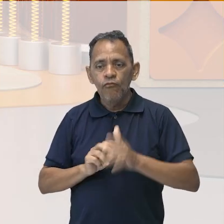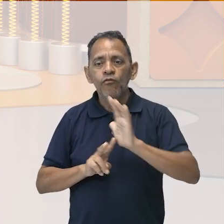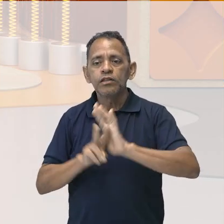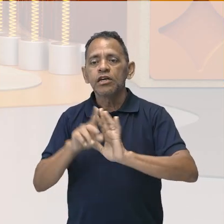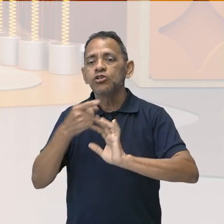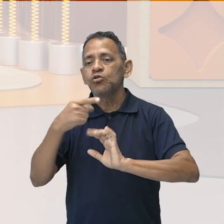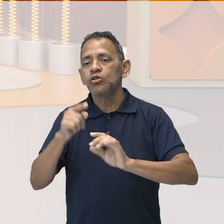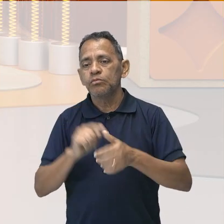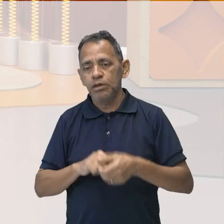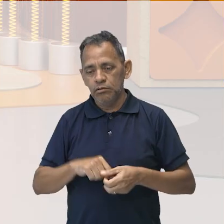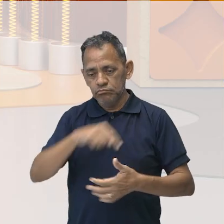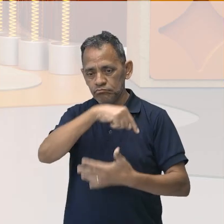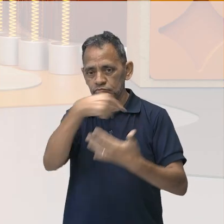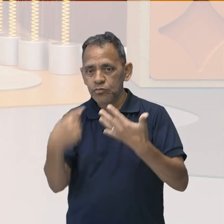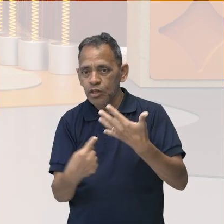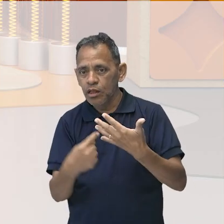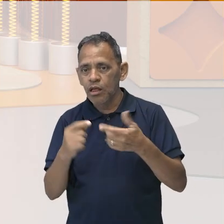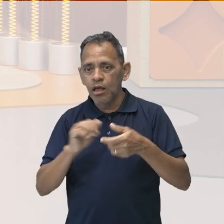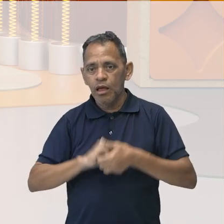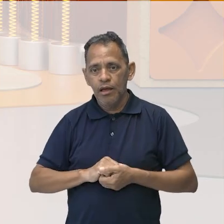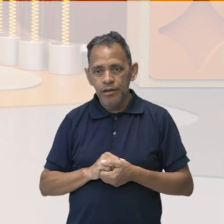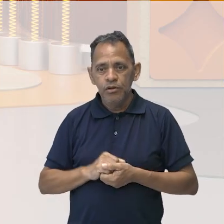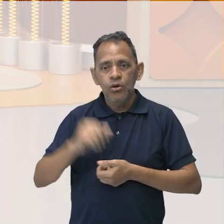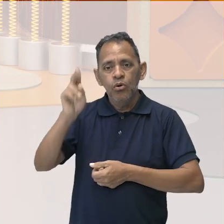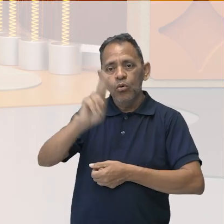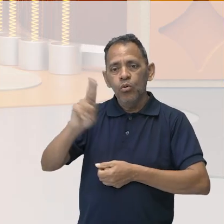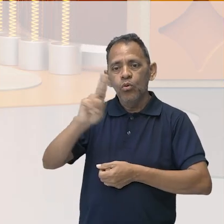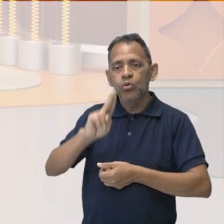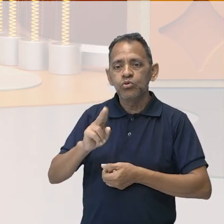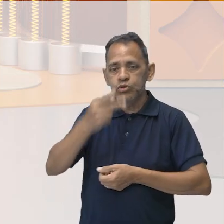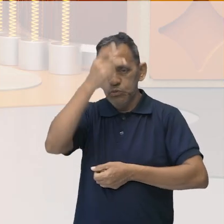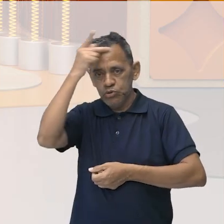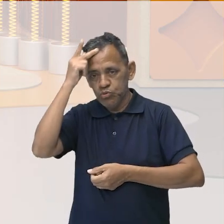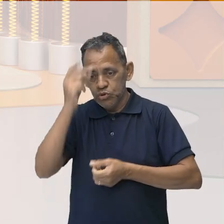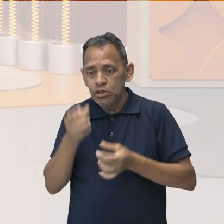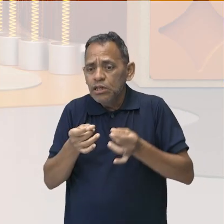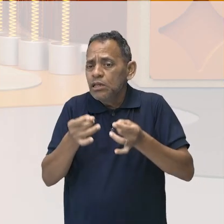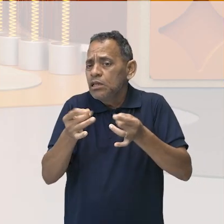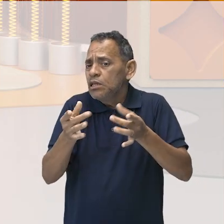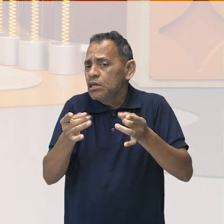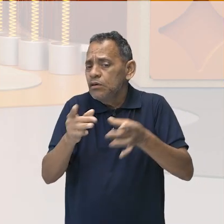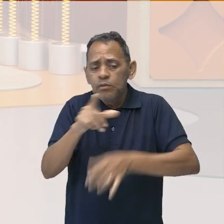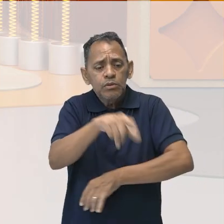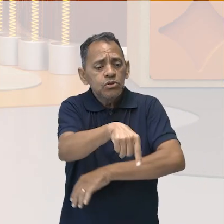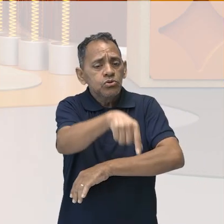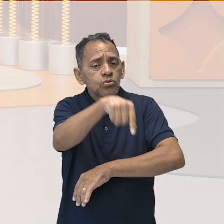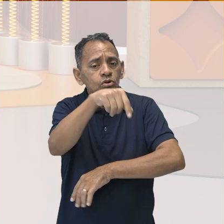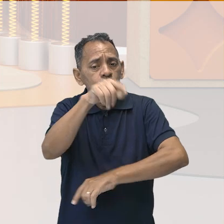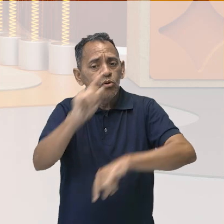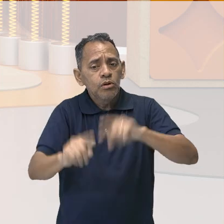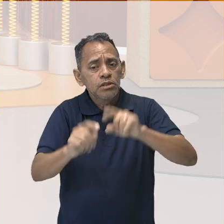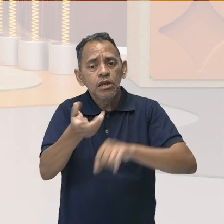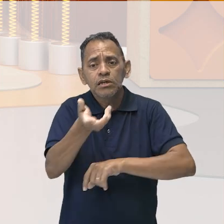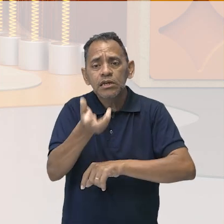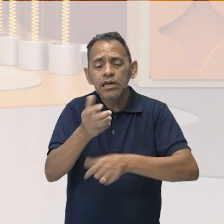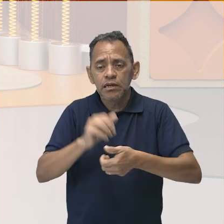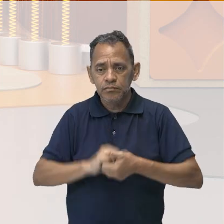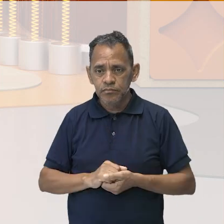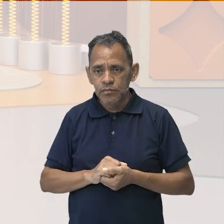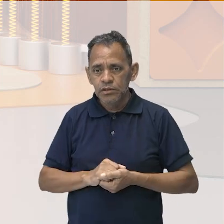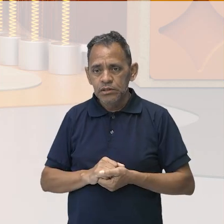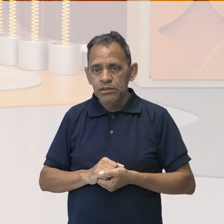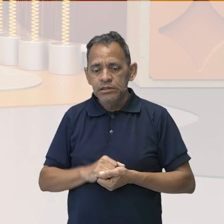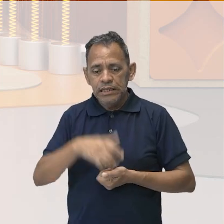capitalista, consumidores vão ser livres, né, para escolher. Então, nesse mercado que se vive